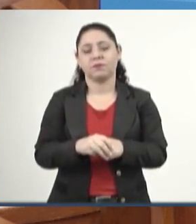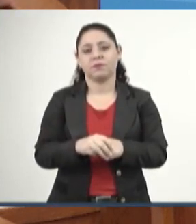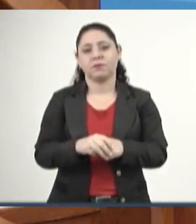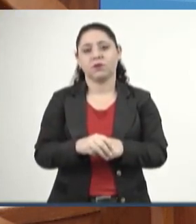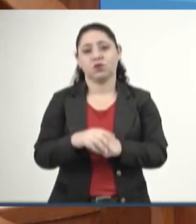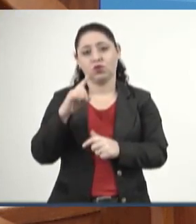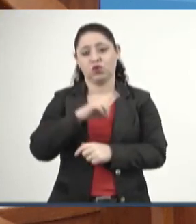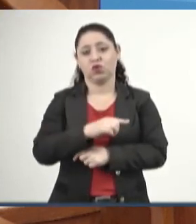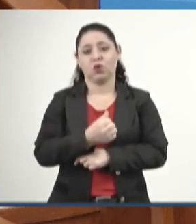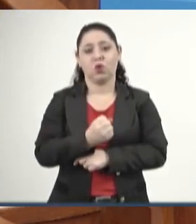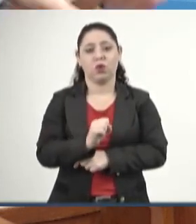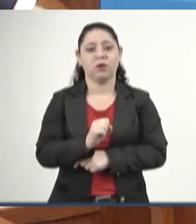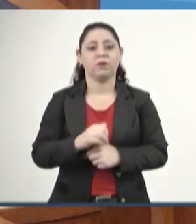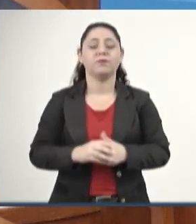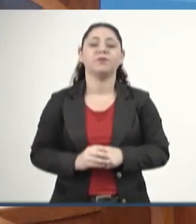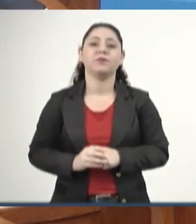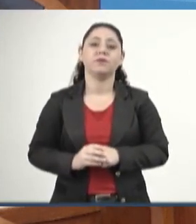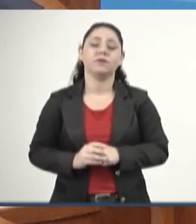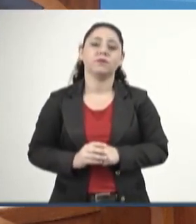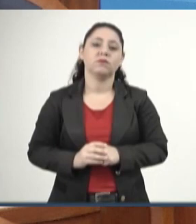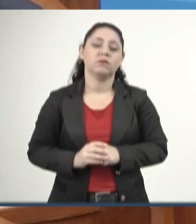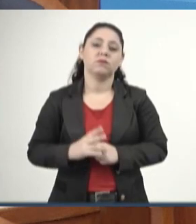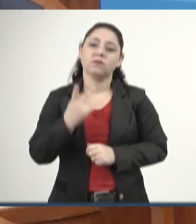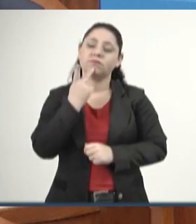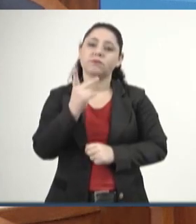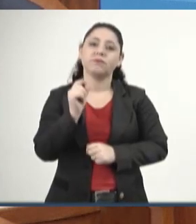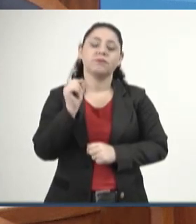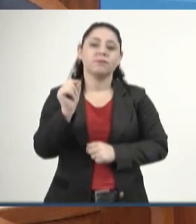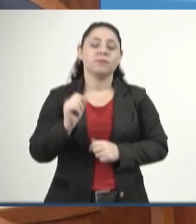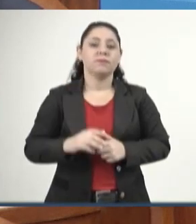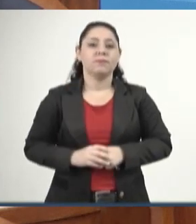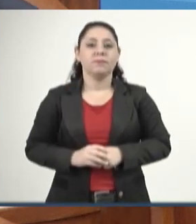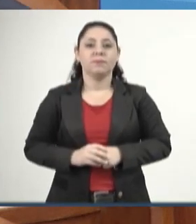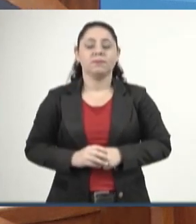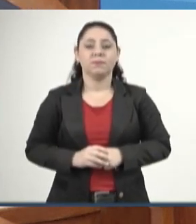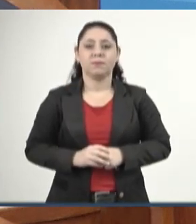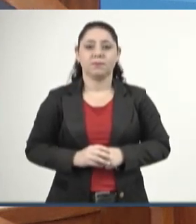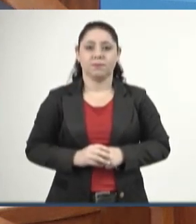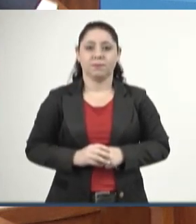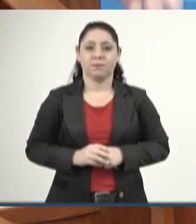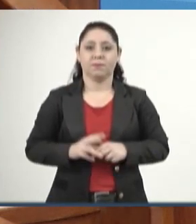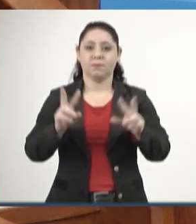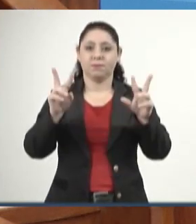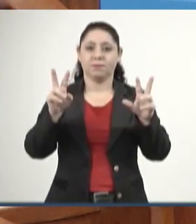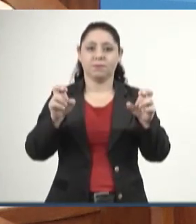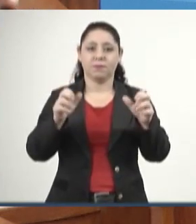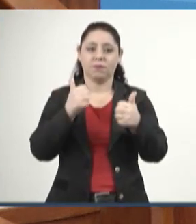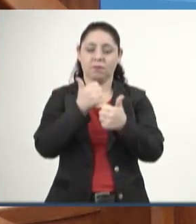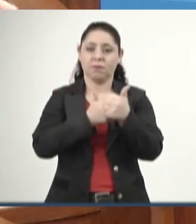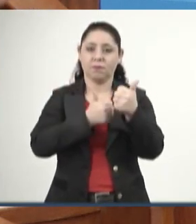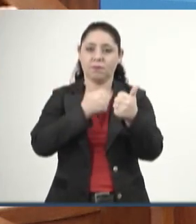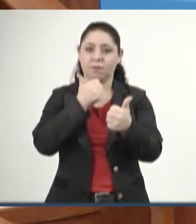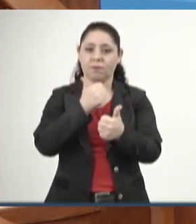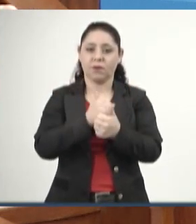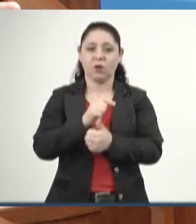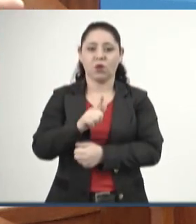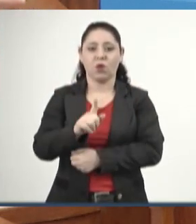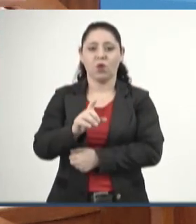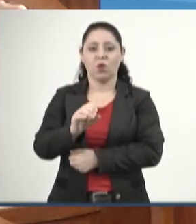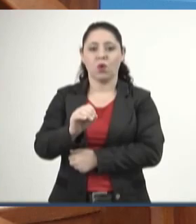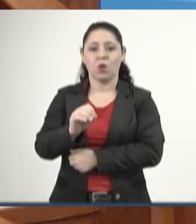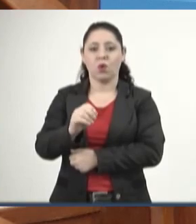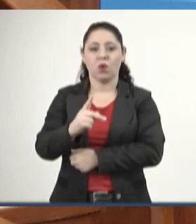minimizou, e ele disse que a tentativa de